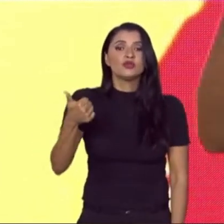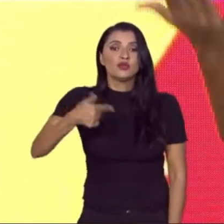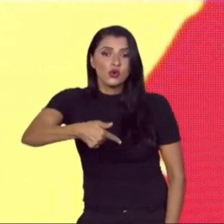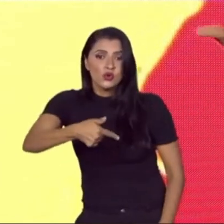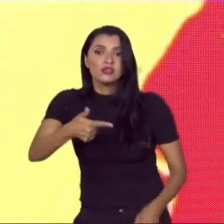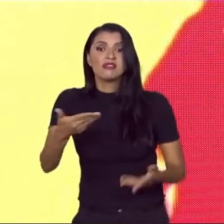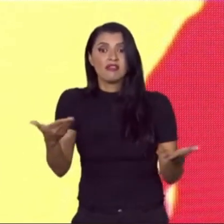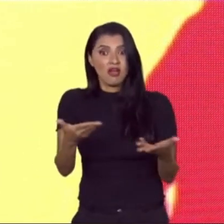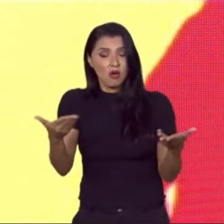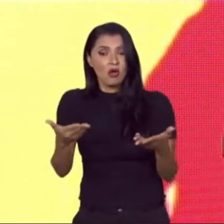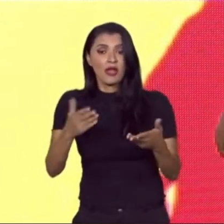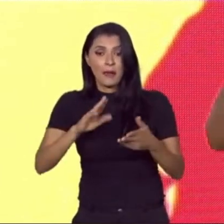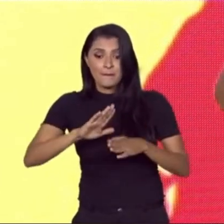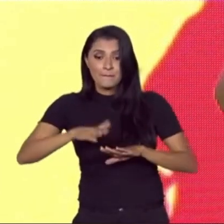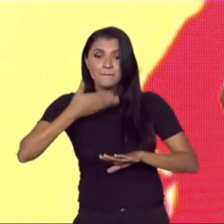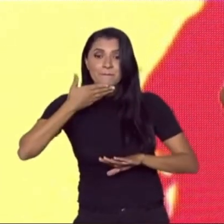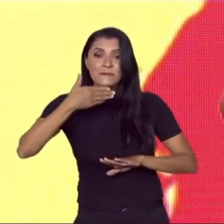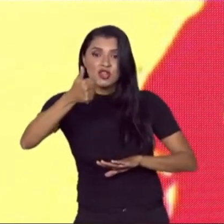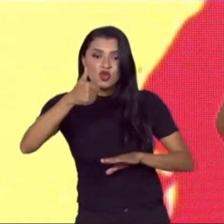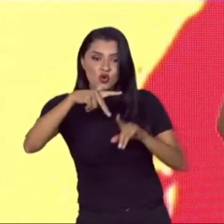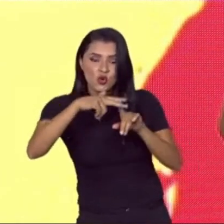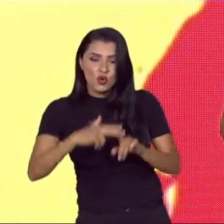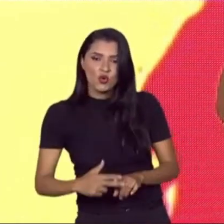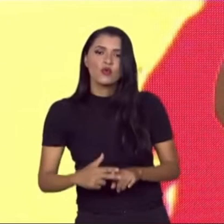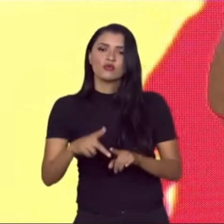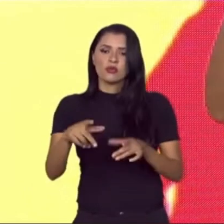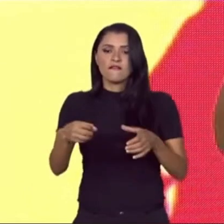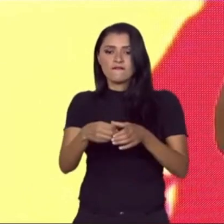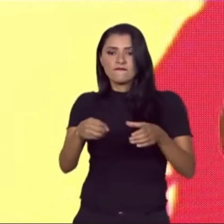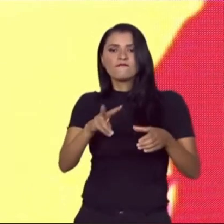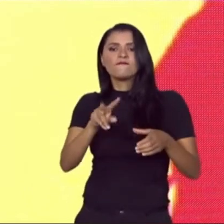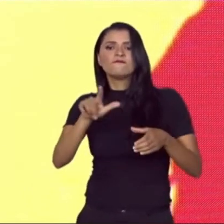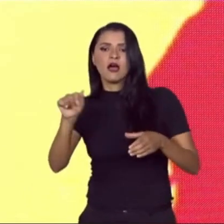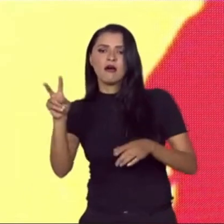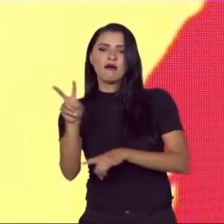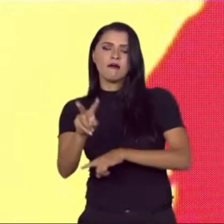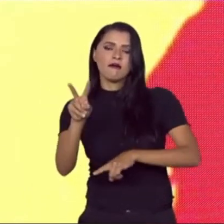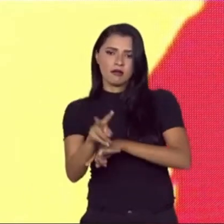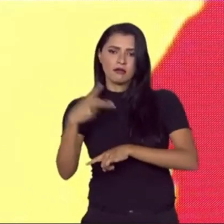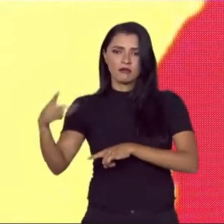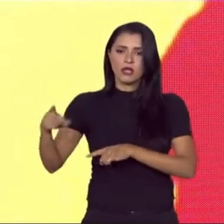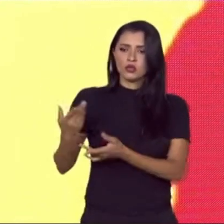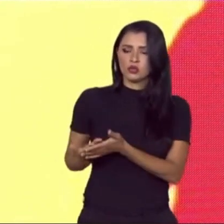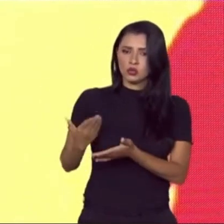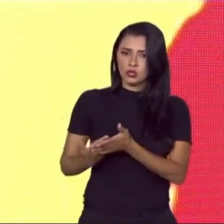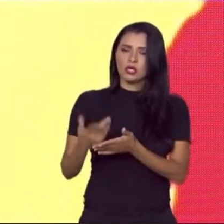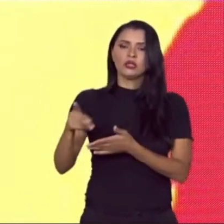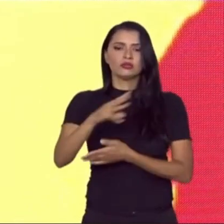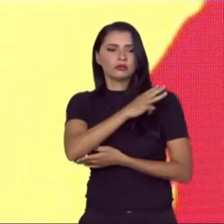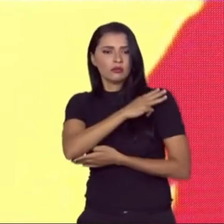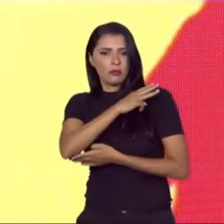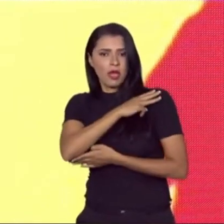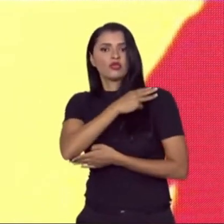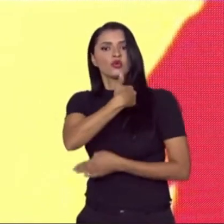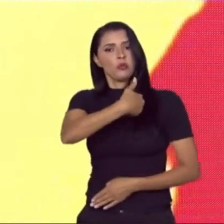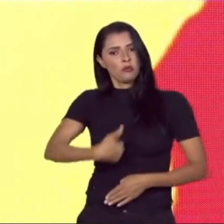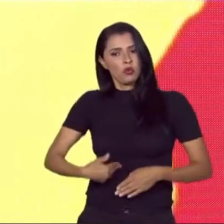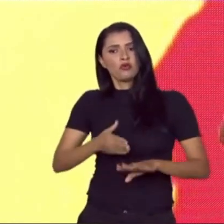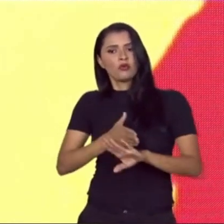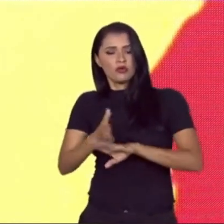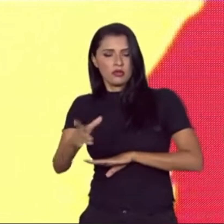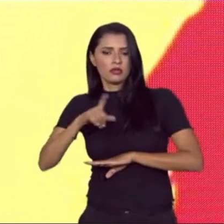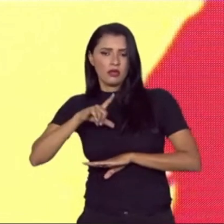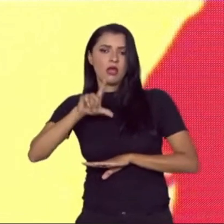foi aperfeiçoada. A reserva de vagas é estabelecida para estudantes que sejam egressos do ensino médio público, o que representa